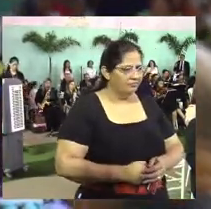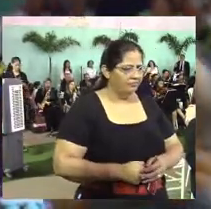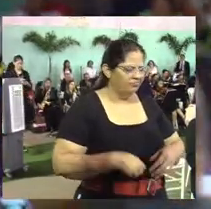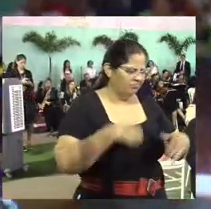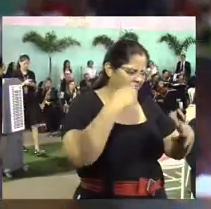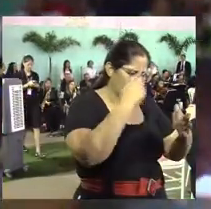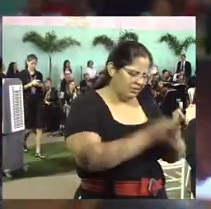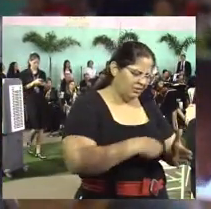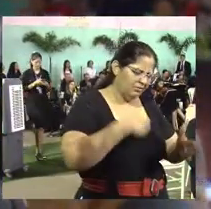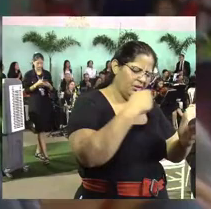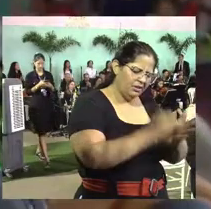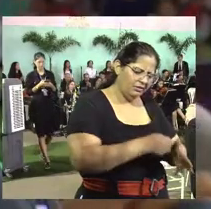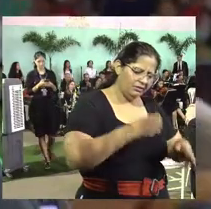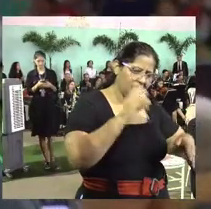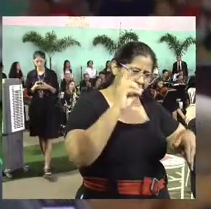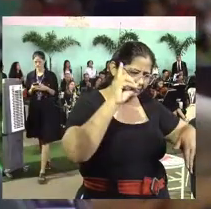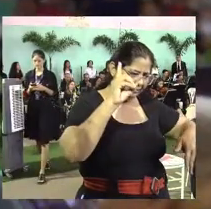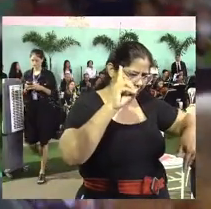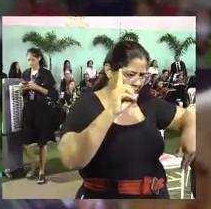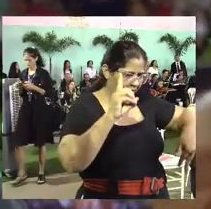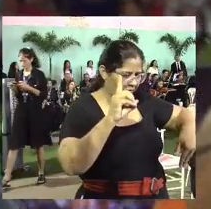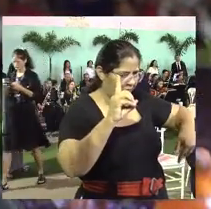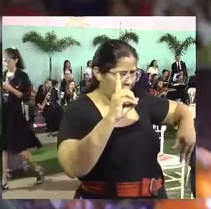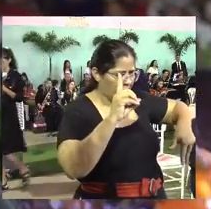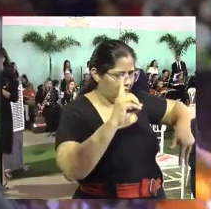de batalha eu estou na